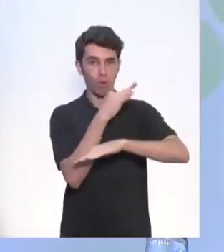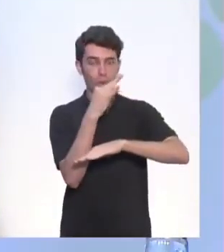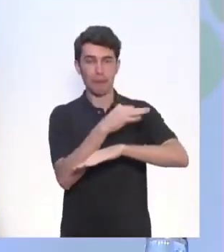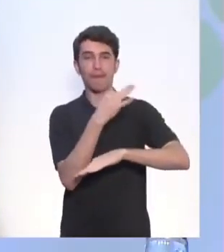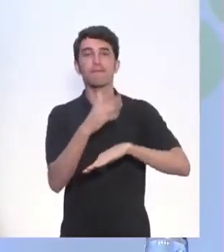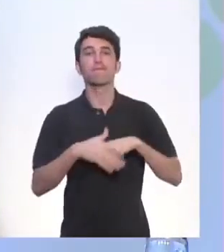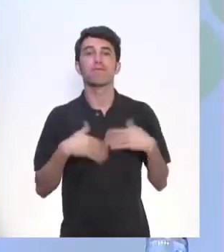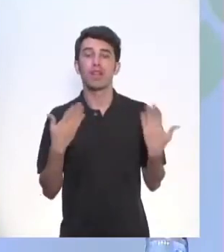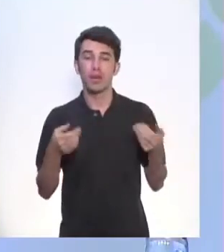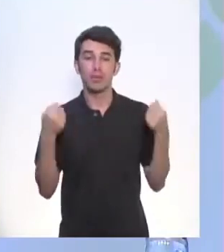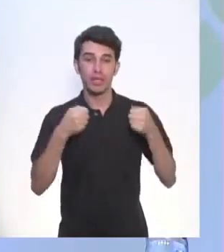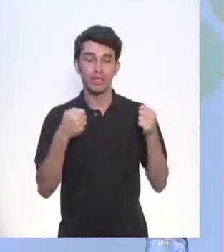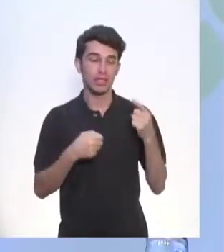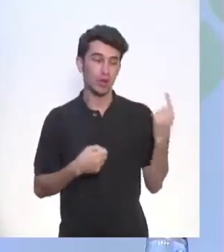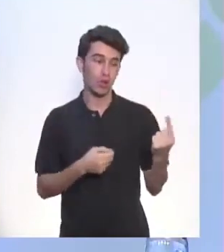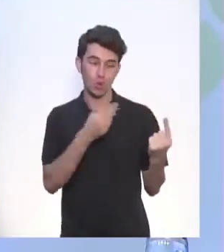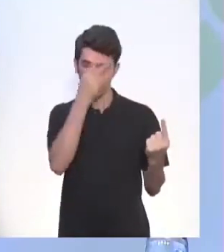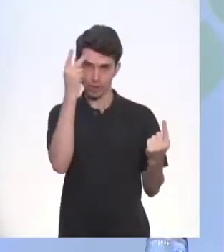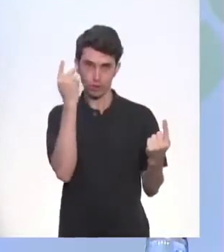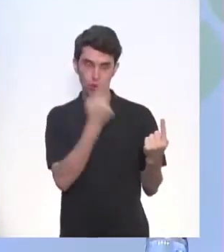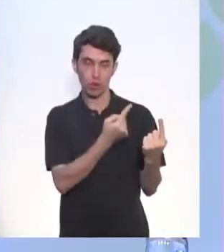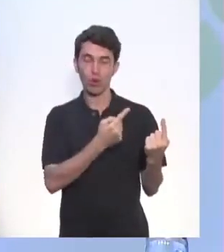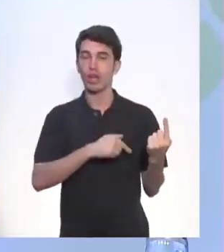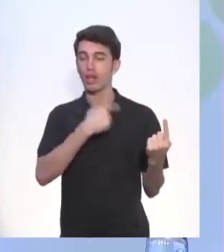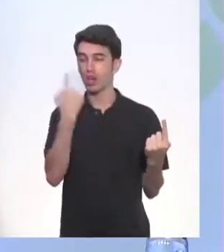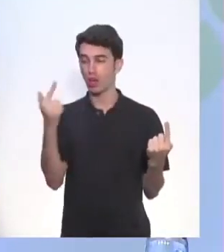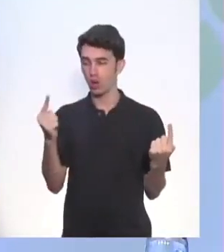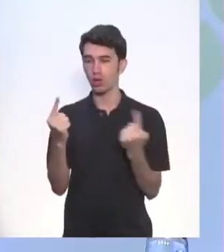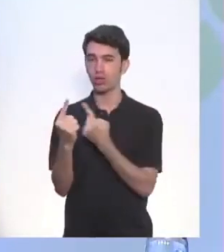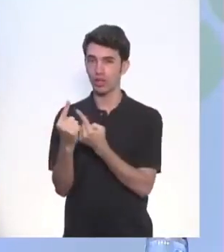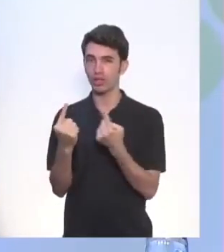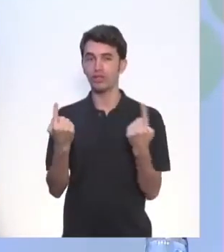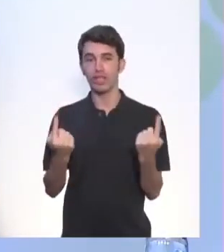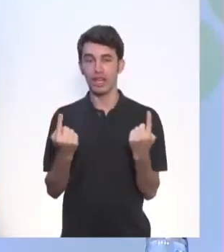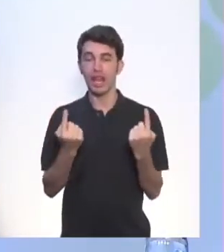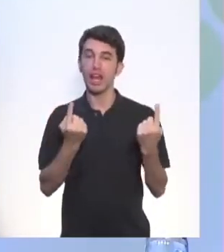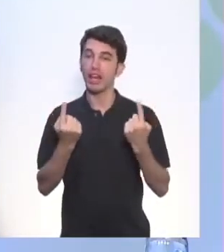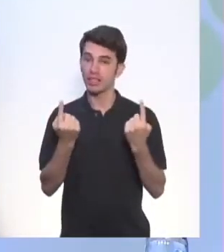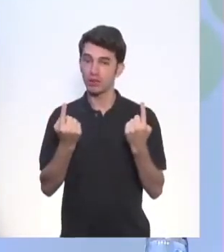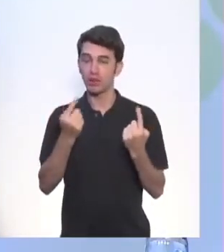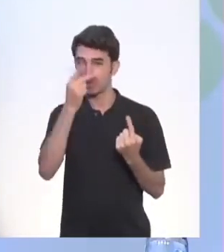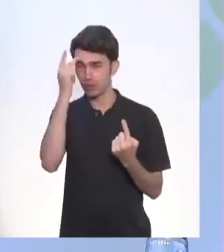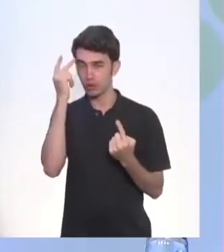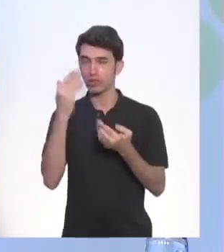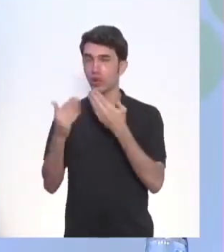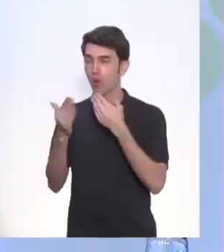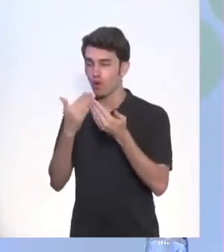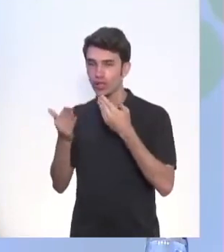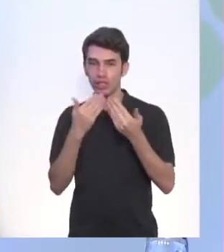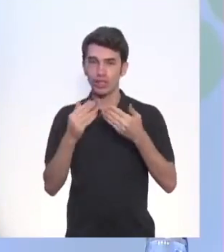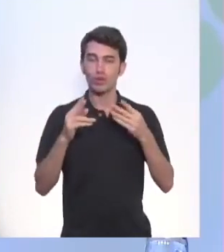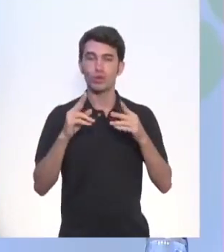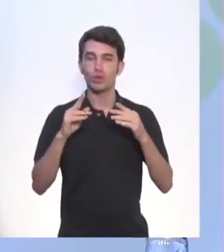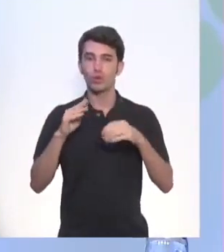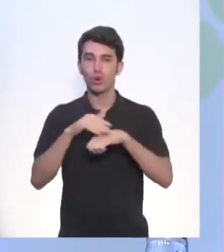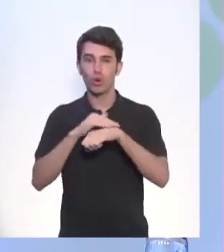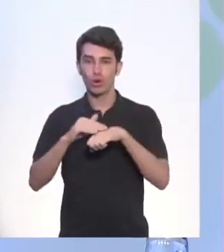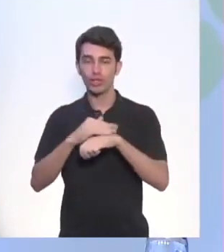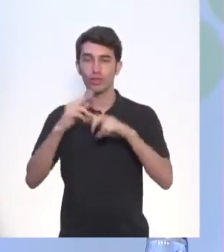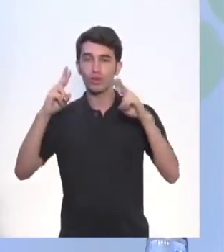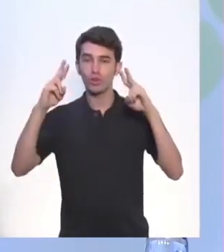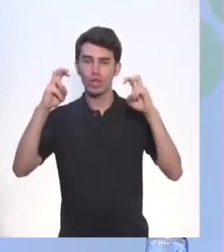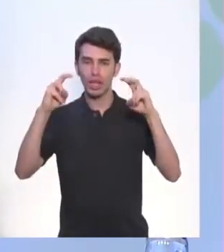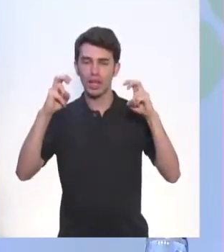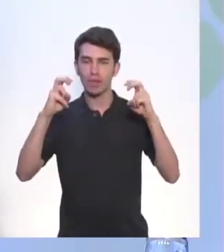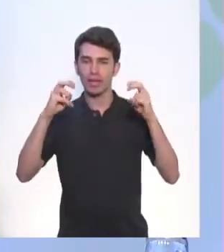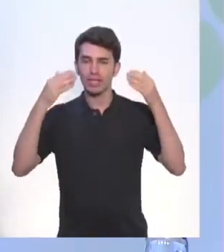ter um entrevistador e um entrevistado, e essas pessoas estão conversando sobre algum assunto específico. Esse assunto, ele